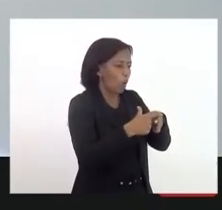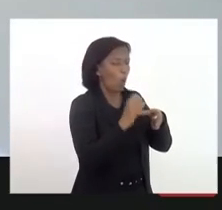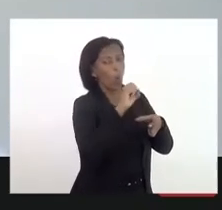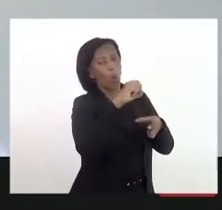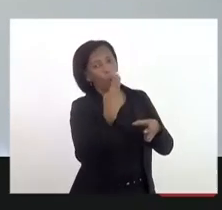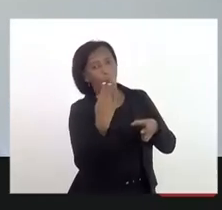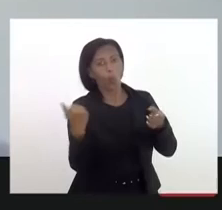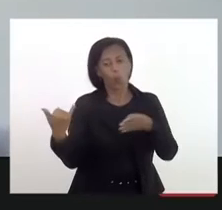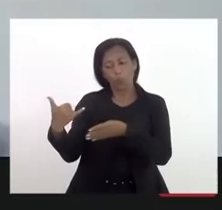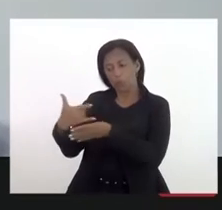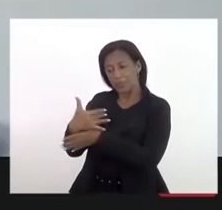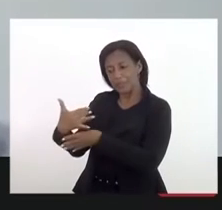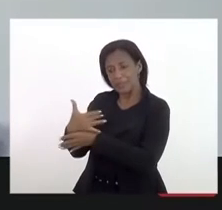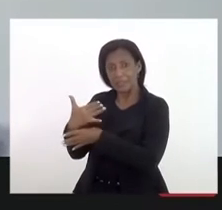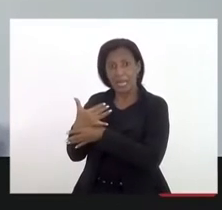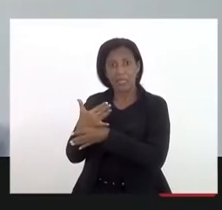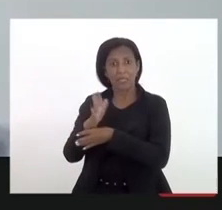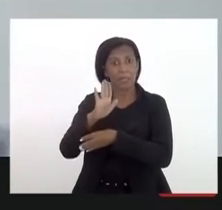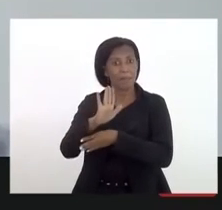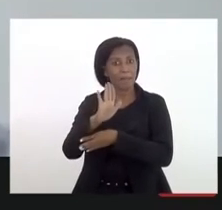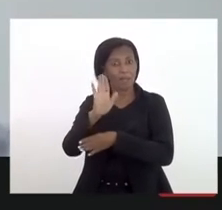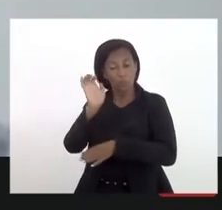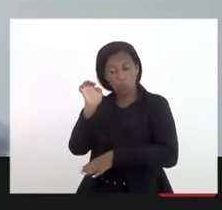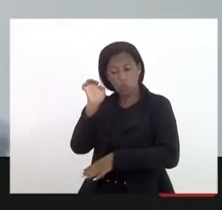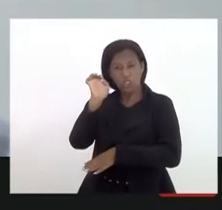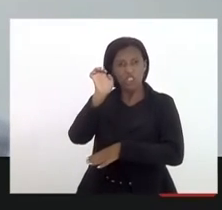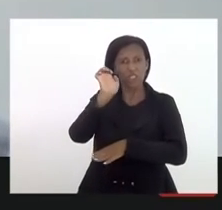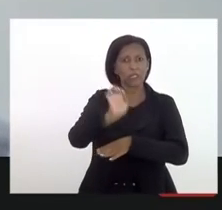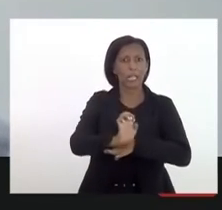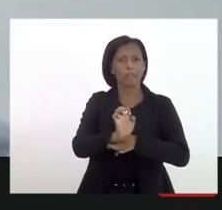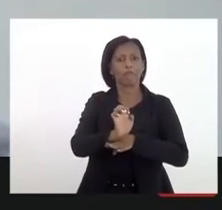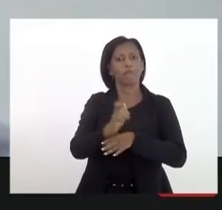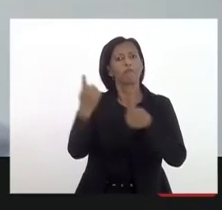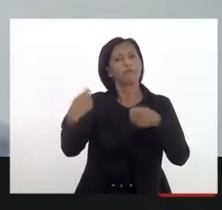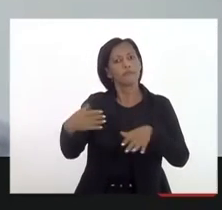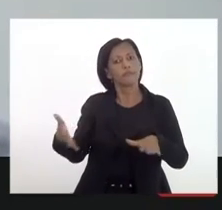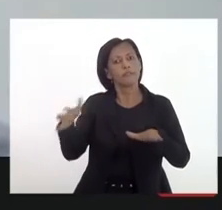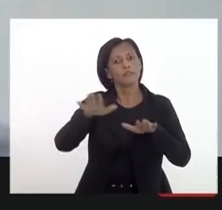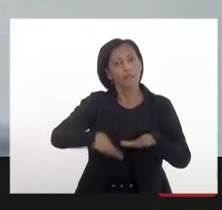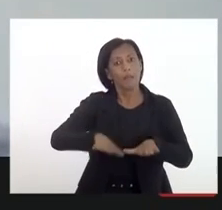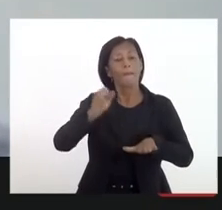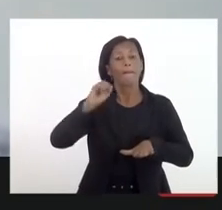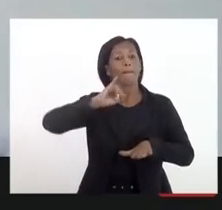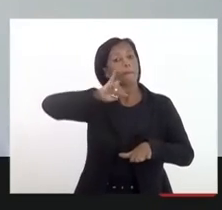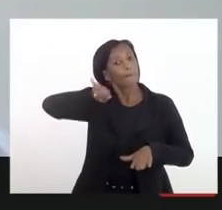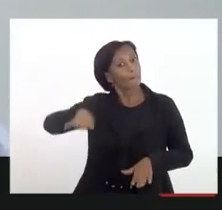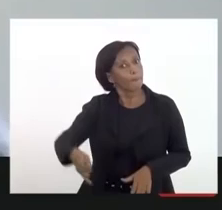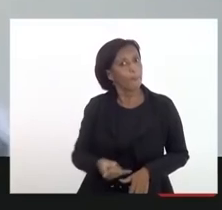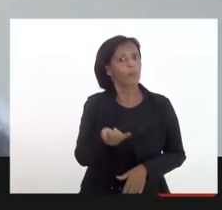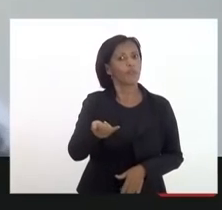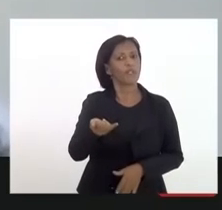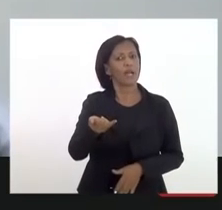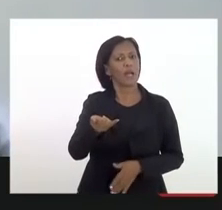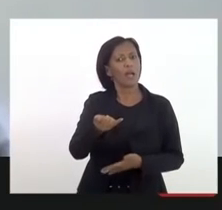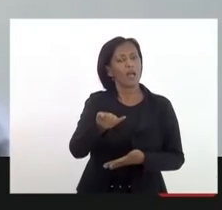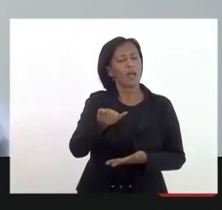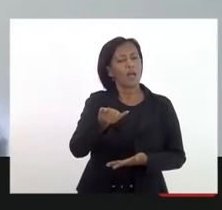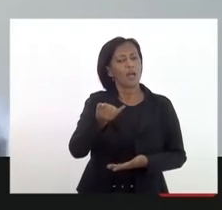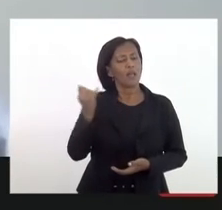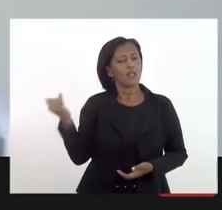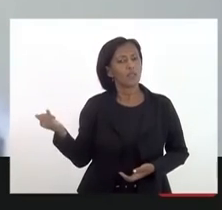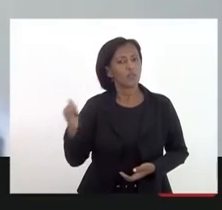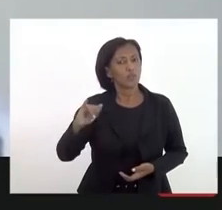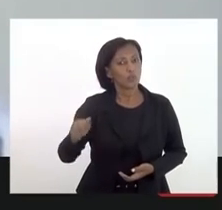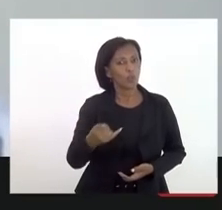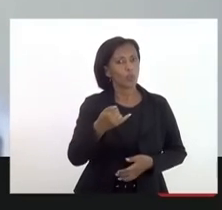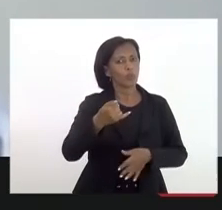cidade, mas sim como um Estado que precisa ser integrado e para que possa aproveitar melhor as suas vantagens competitivas dentro do